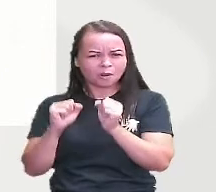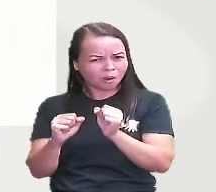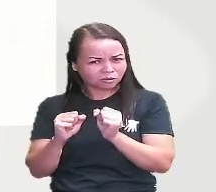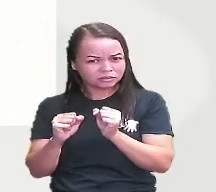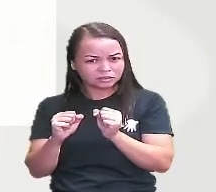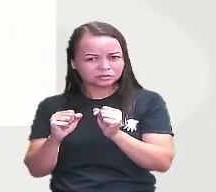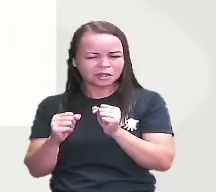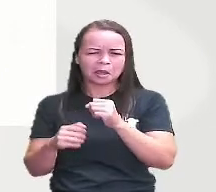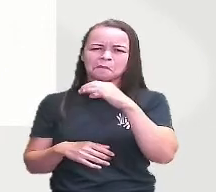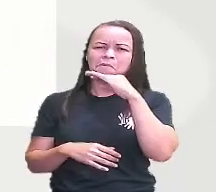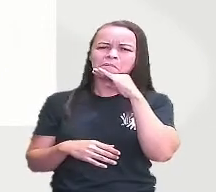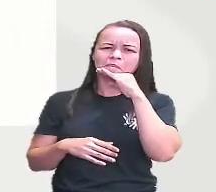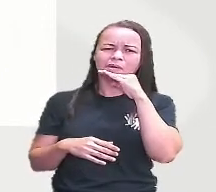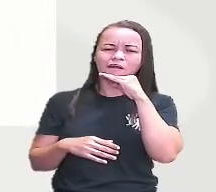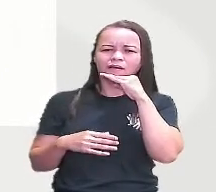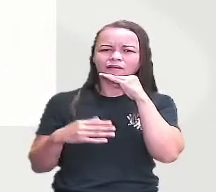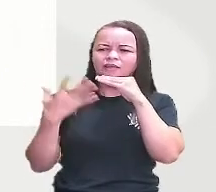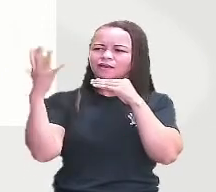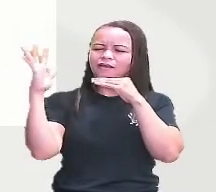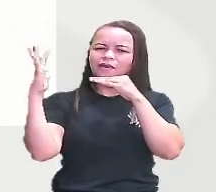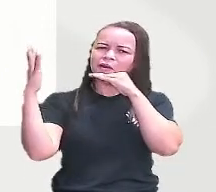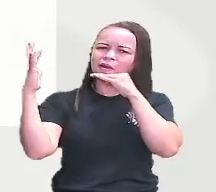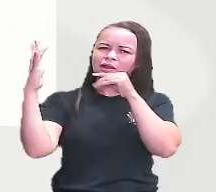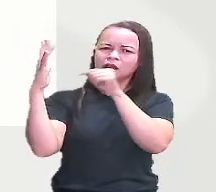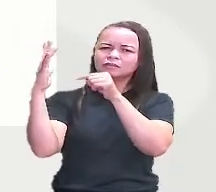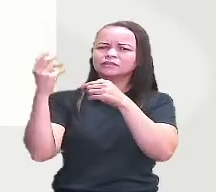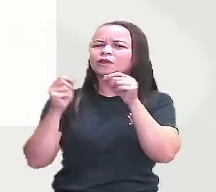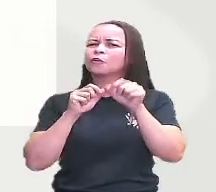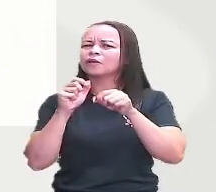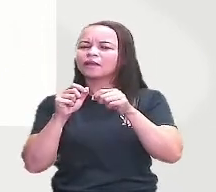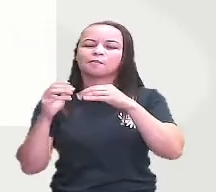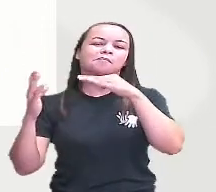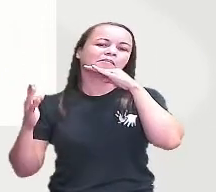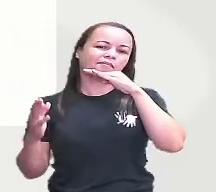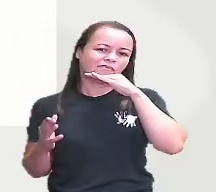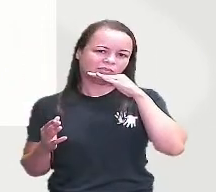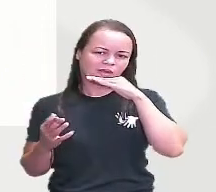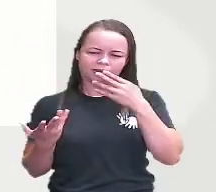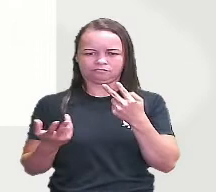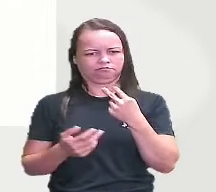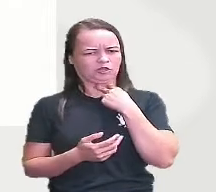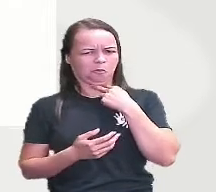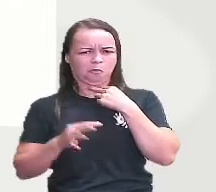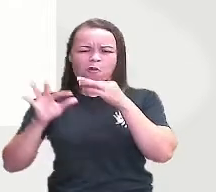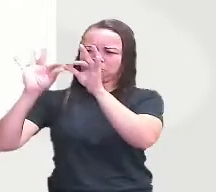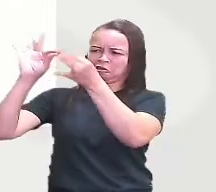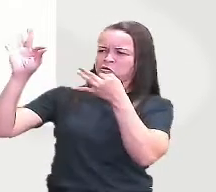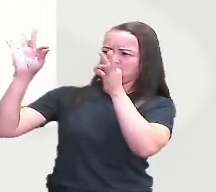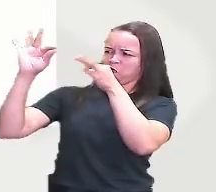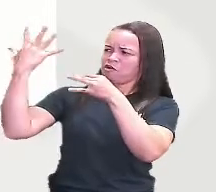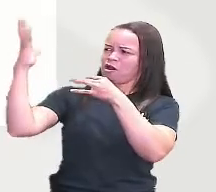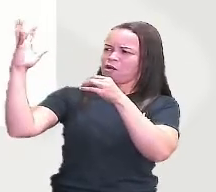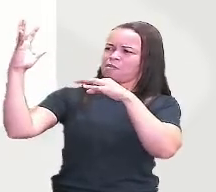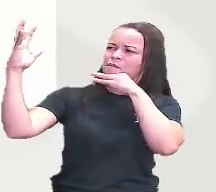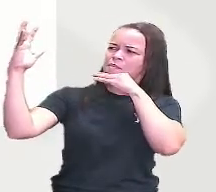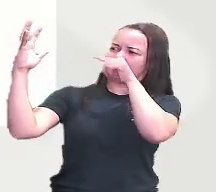Não, mangueira tem o quê? Tem mangas. Então, não pode estar carregada de uvas.